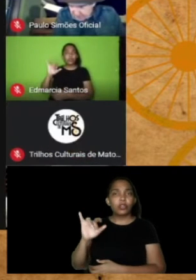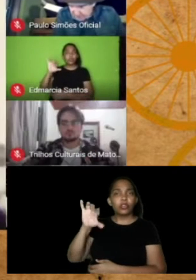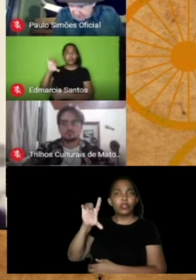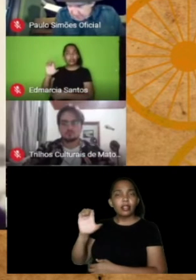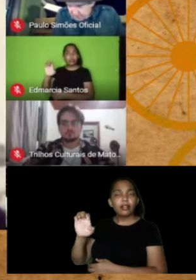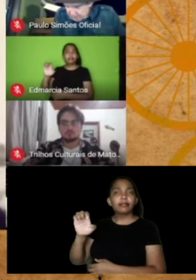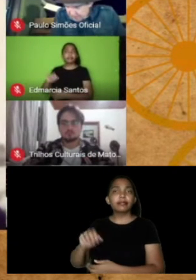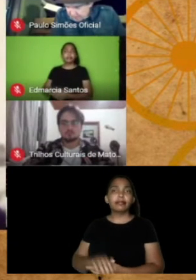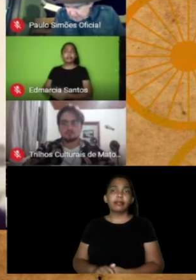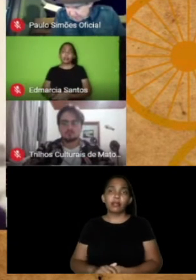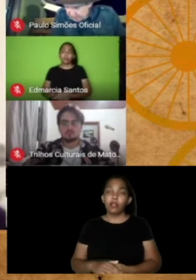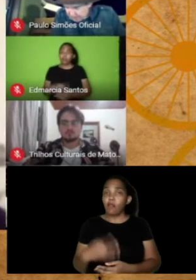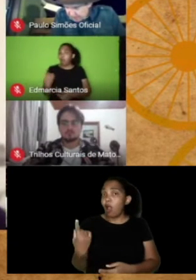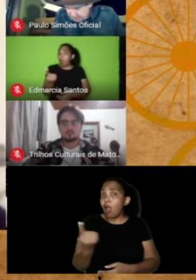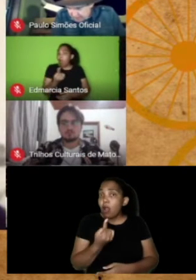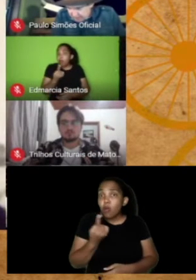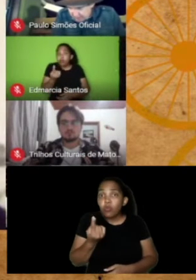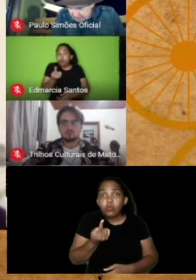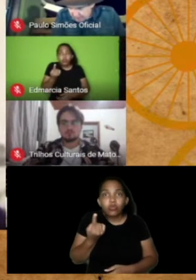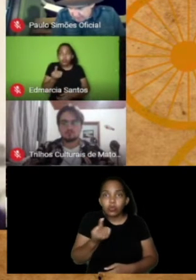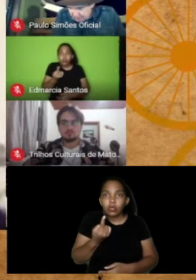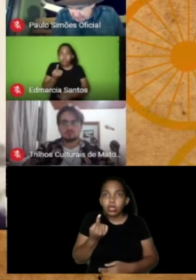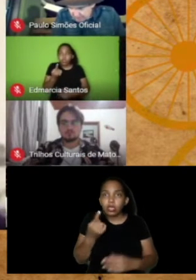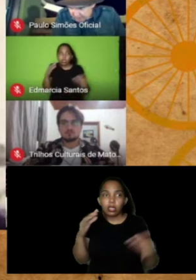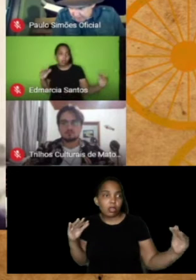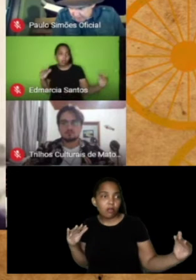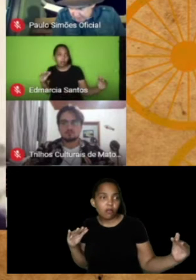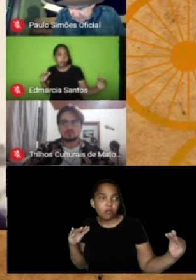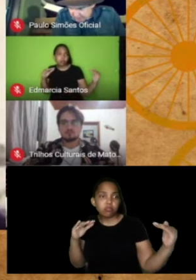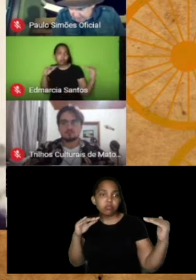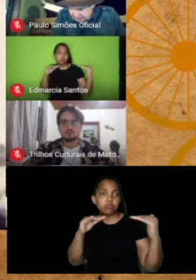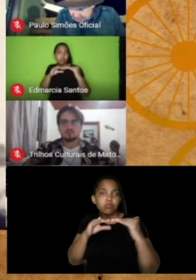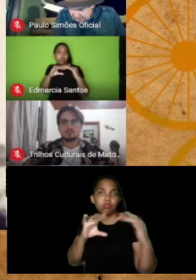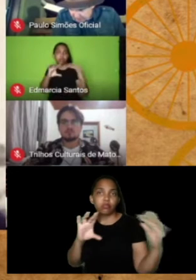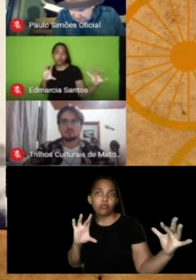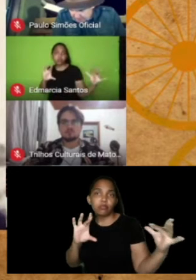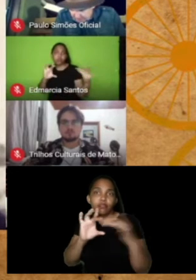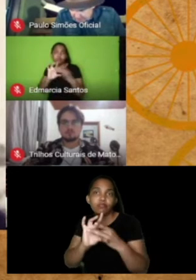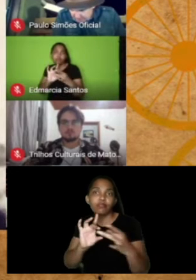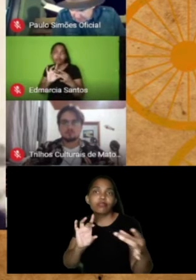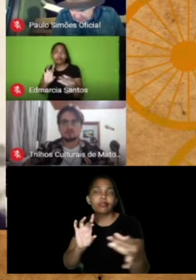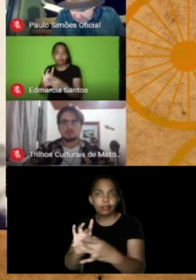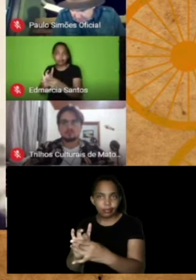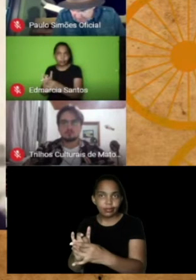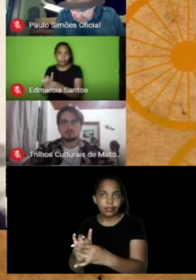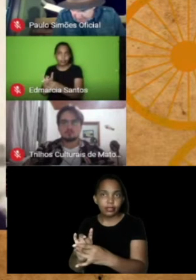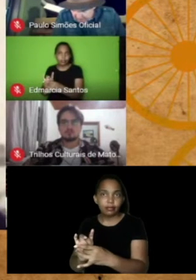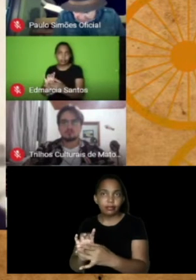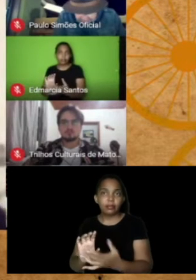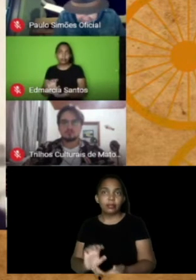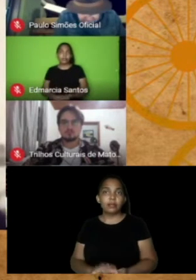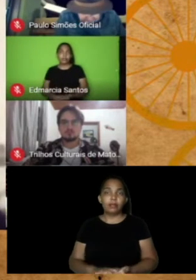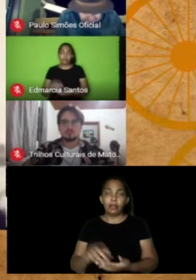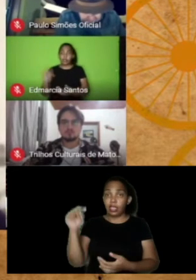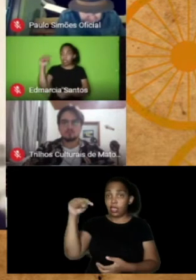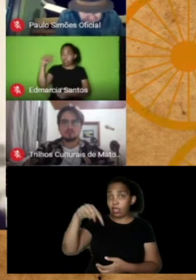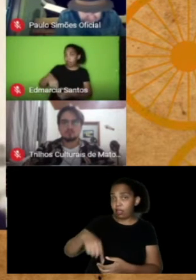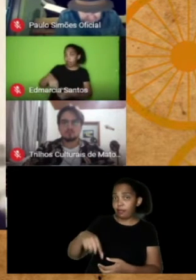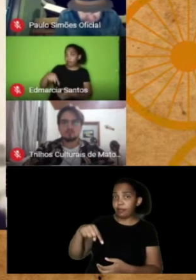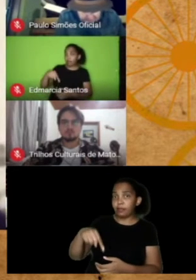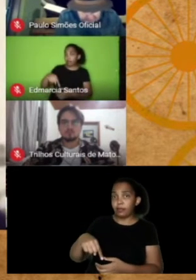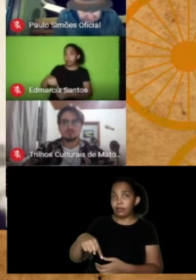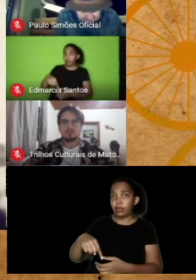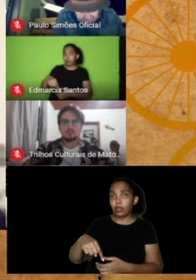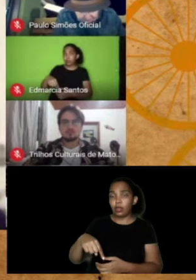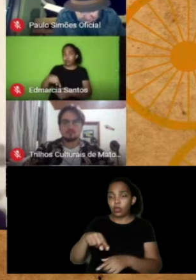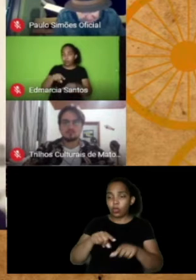das únicas ferrovias de integração, não de escoamento. A ferrovia, dentro do solo